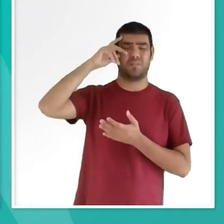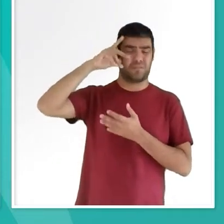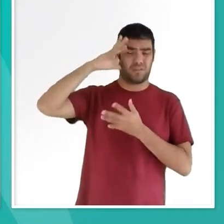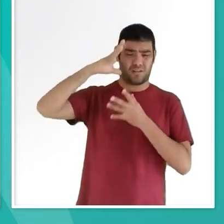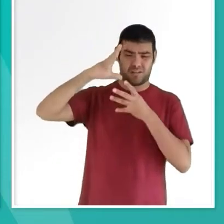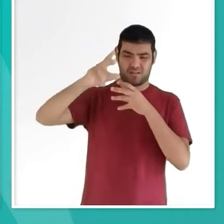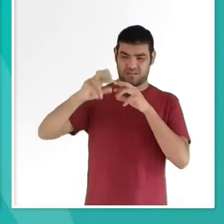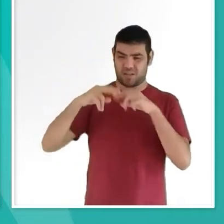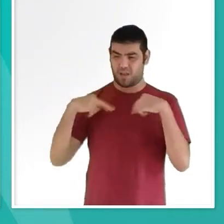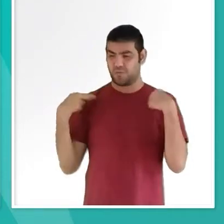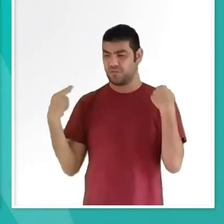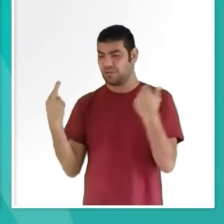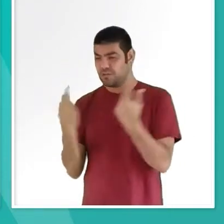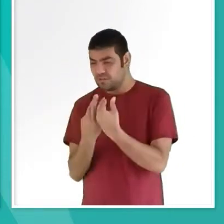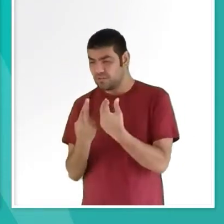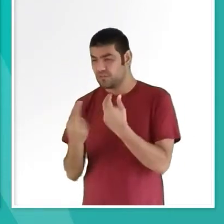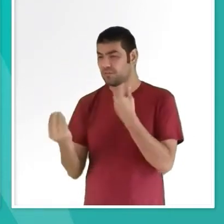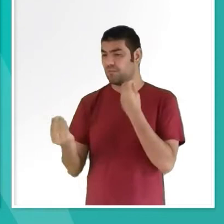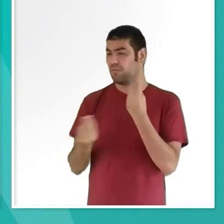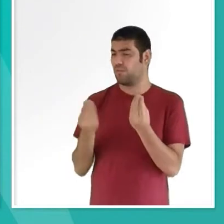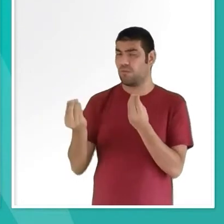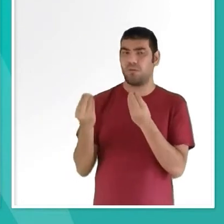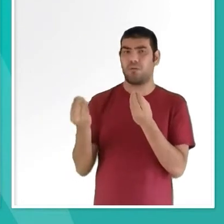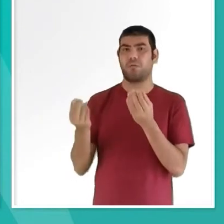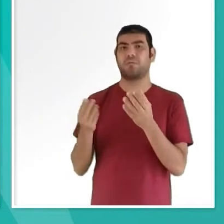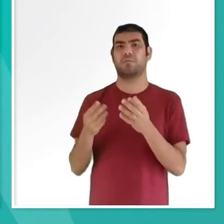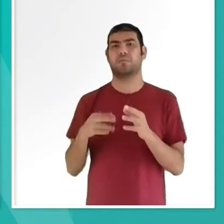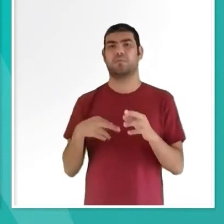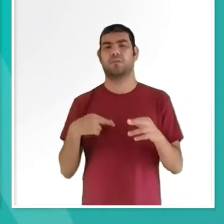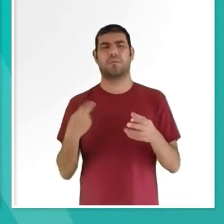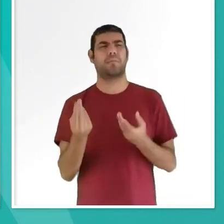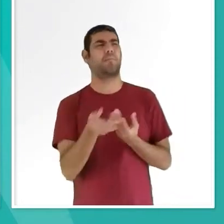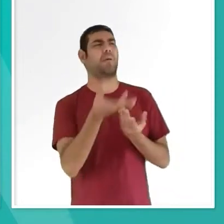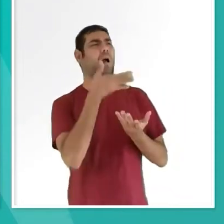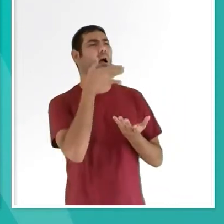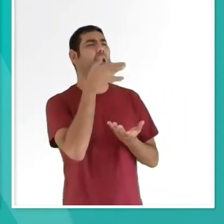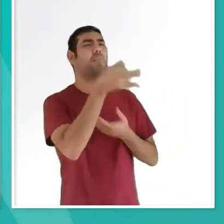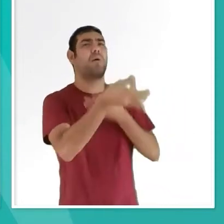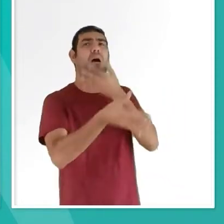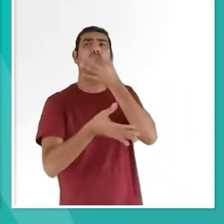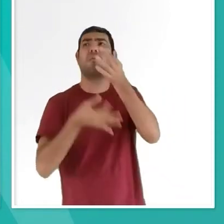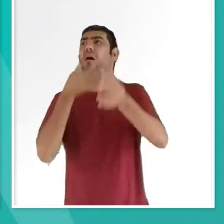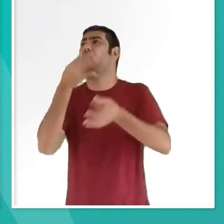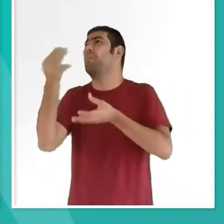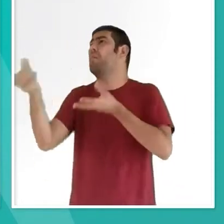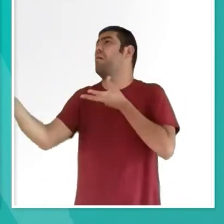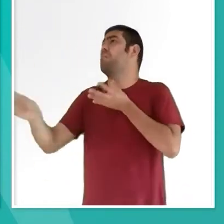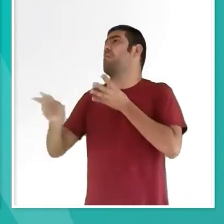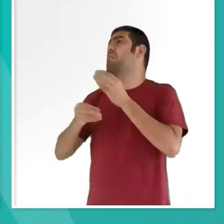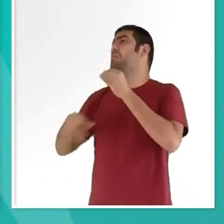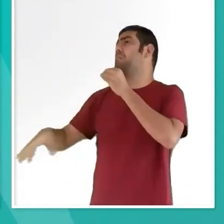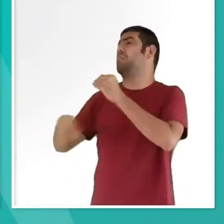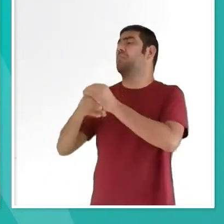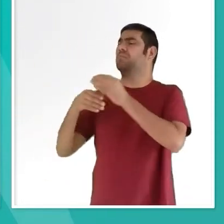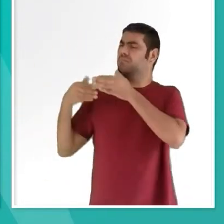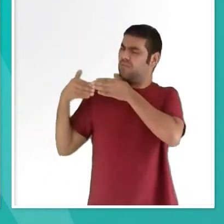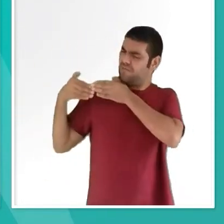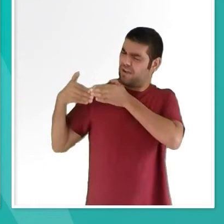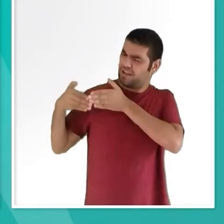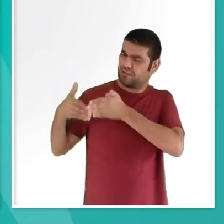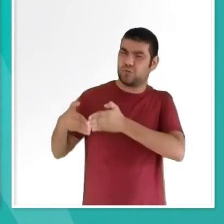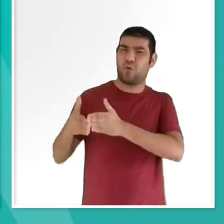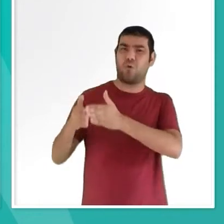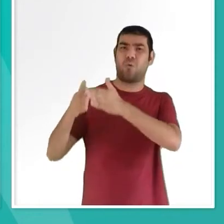né? Vários elementos foram se reunindo de acordo com as grandes navegações, todos aqueles movimentos